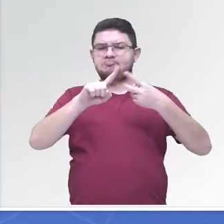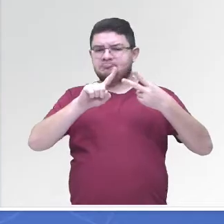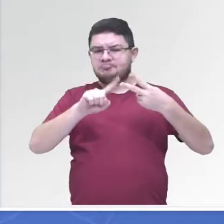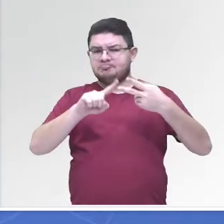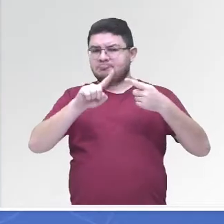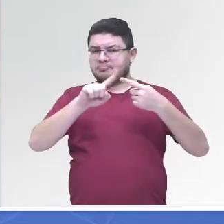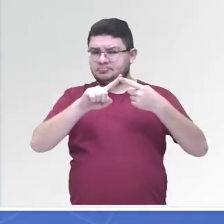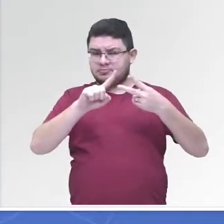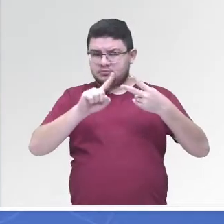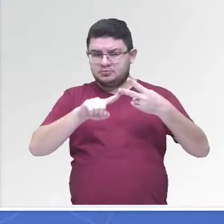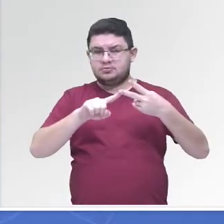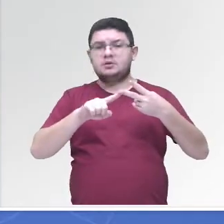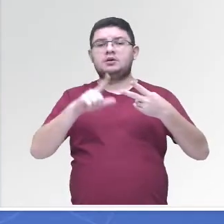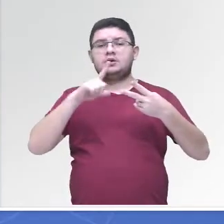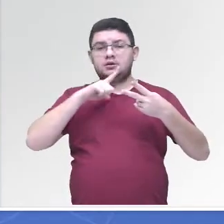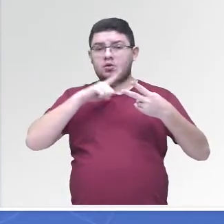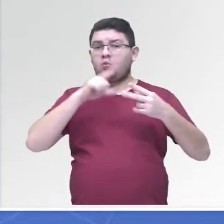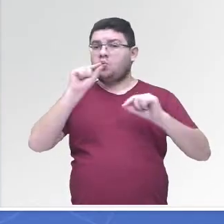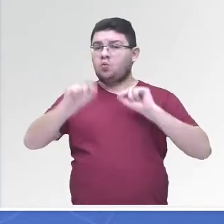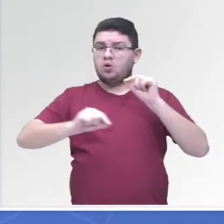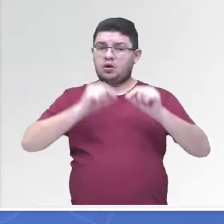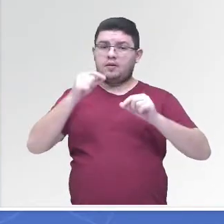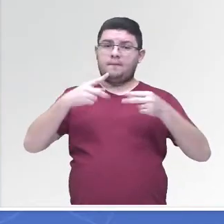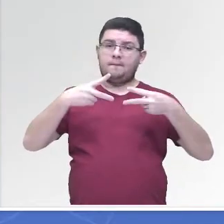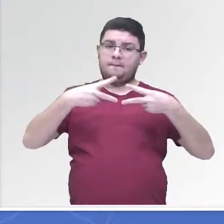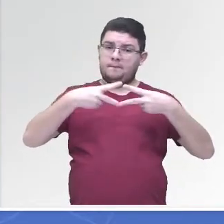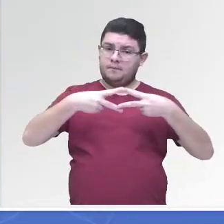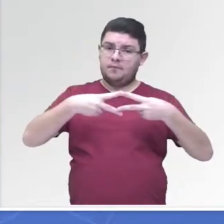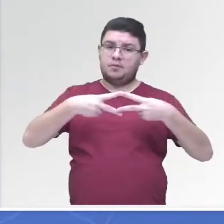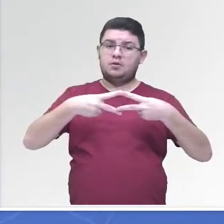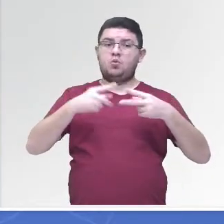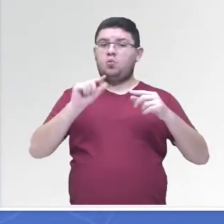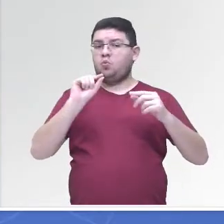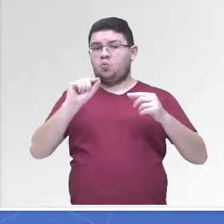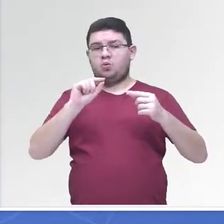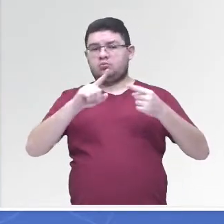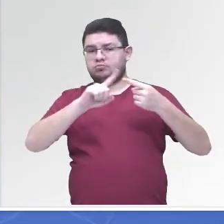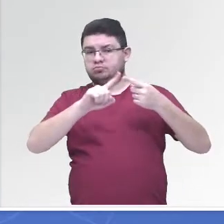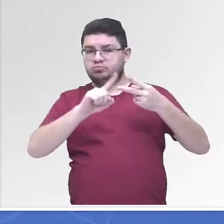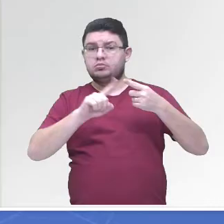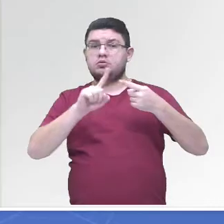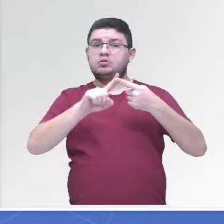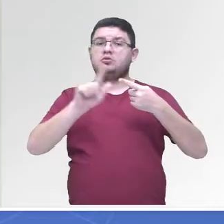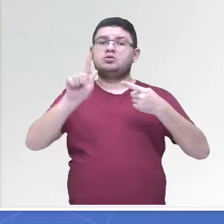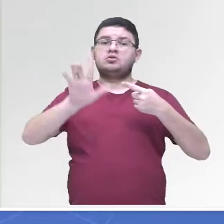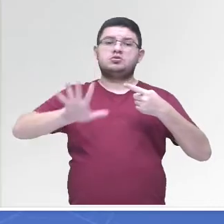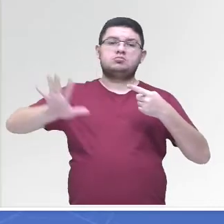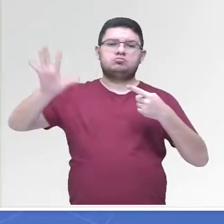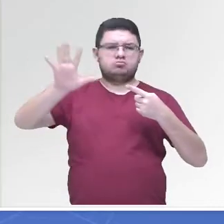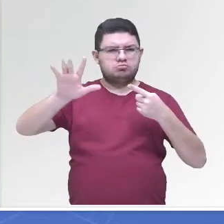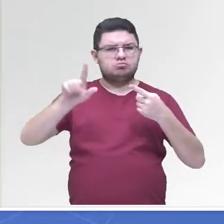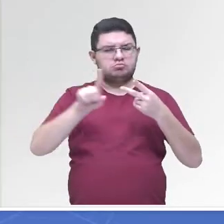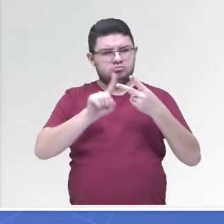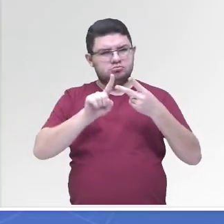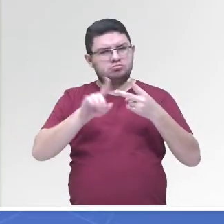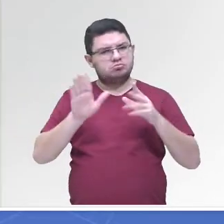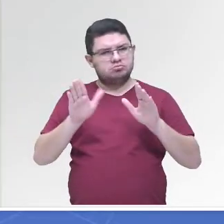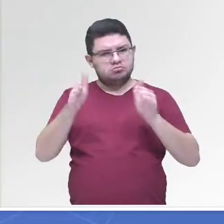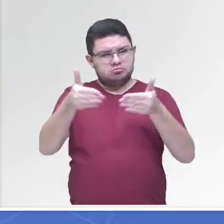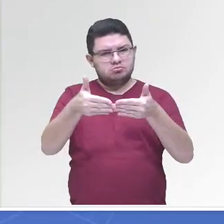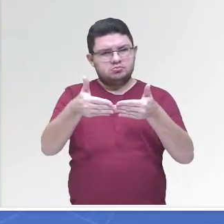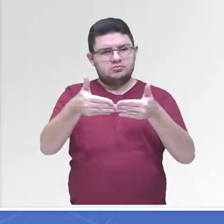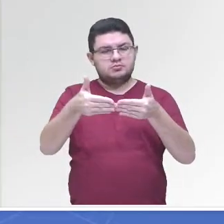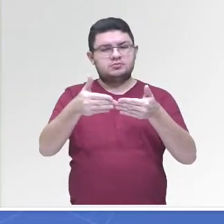partir das suas propriedades, tá? Então, a gente pode ter aqui as propriedades gerais e também as propriedades específicas, né? Então,